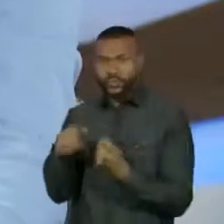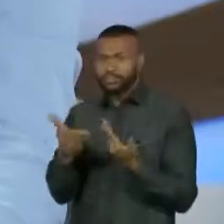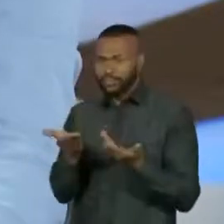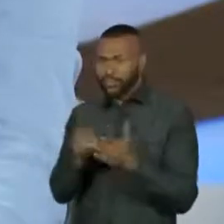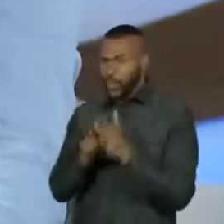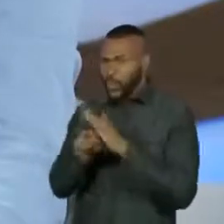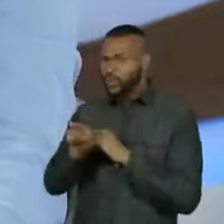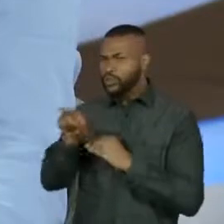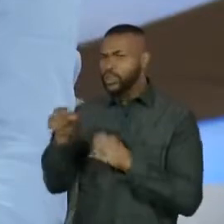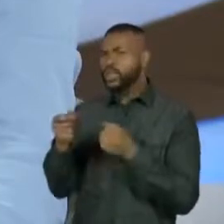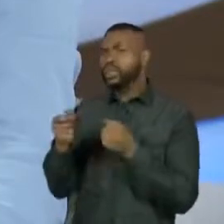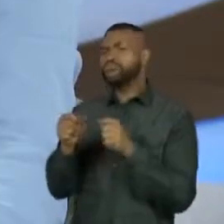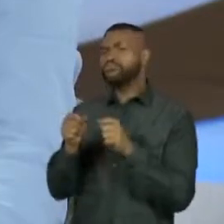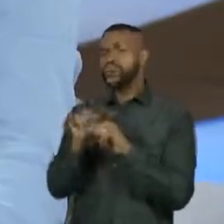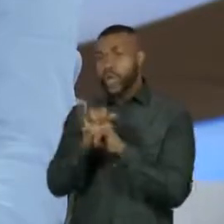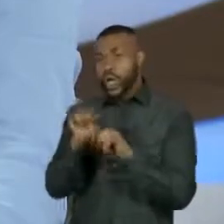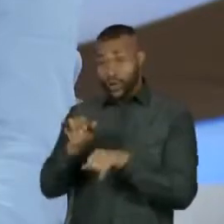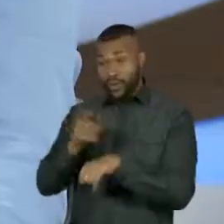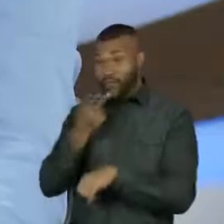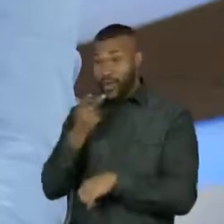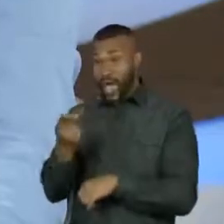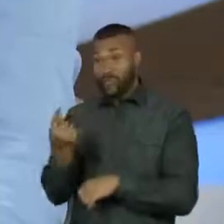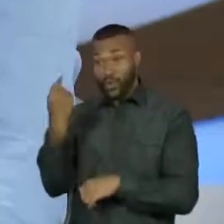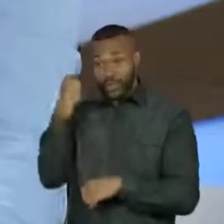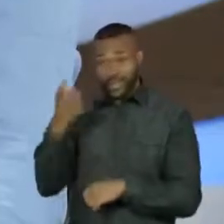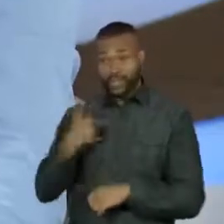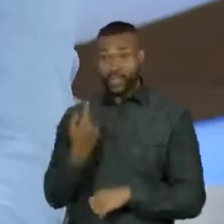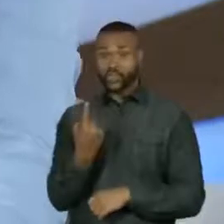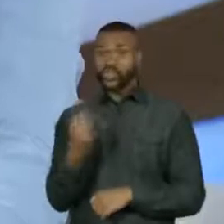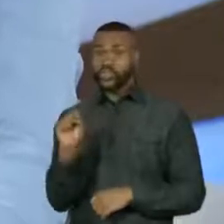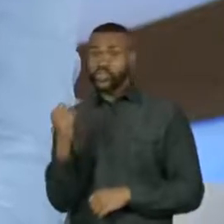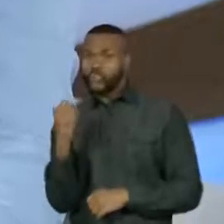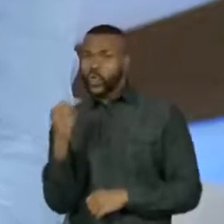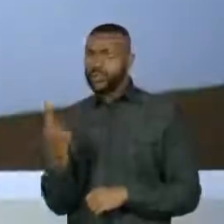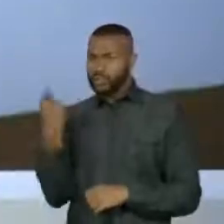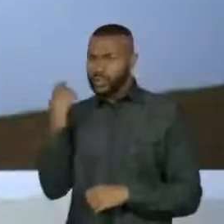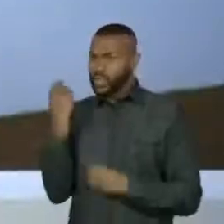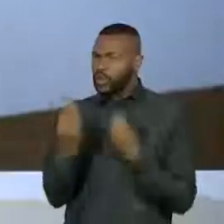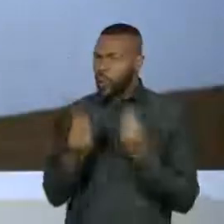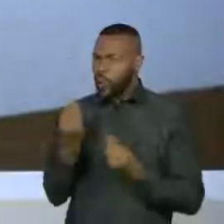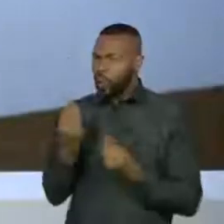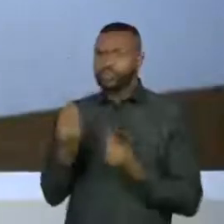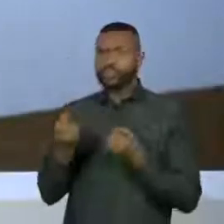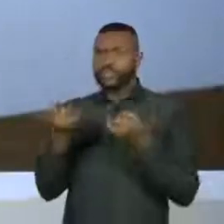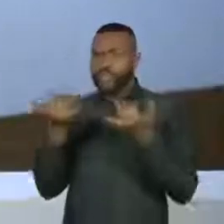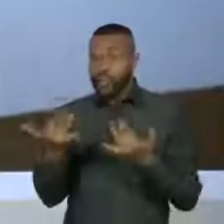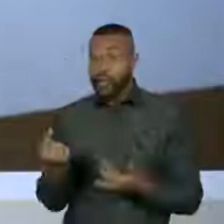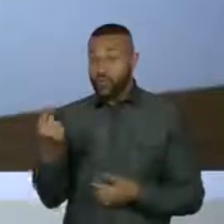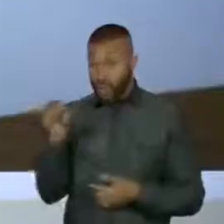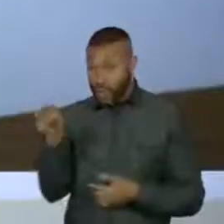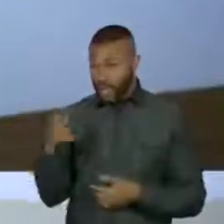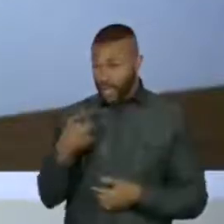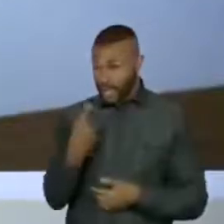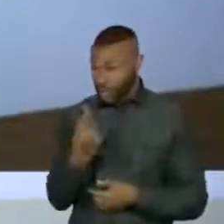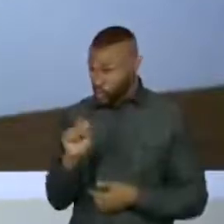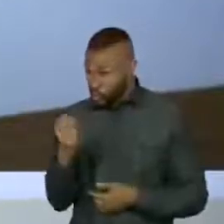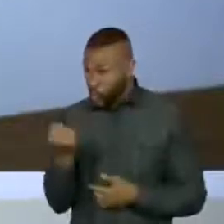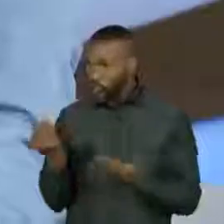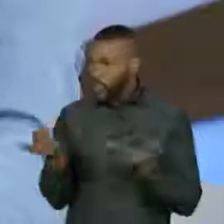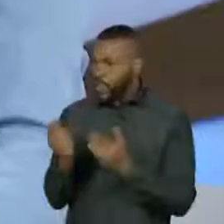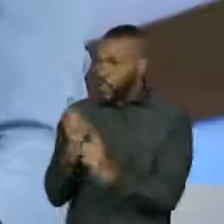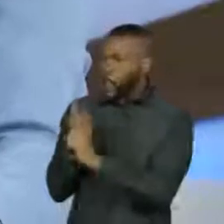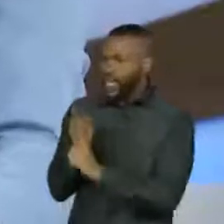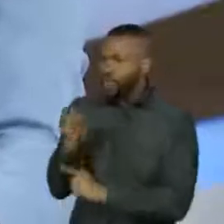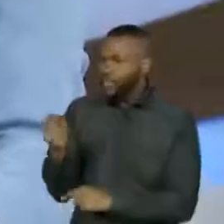que você falaria para vocês é os 18 anos 18 anos a dezoito as duas setinhas é